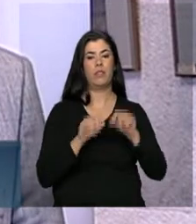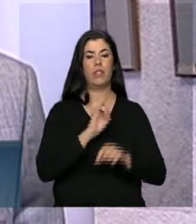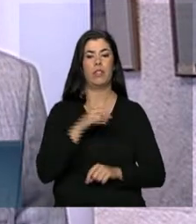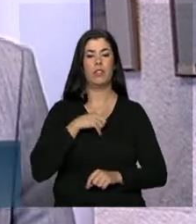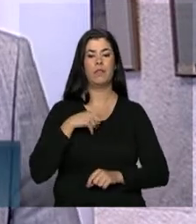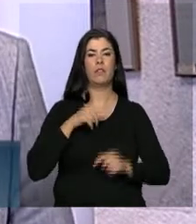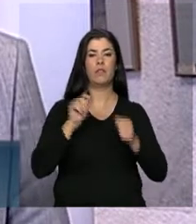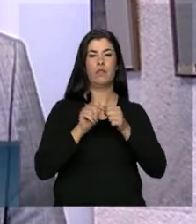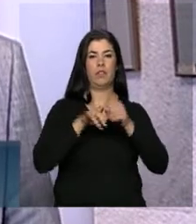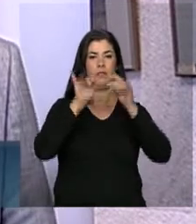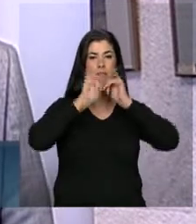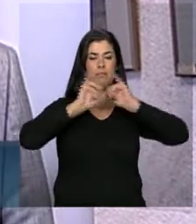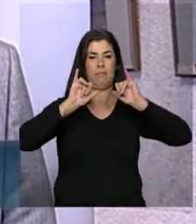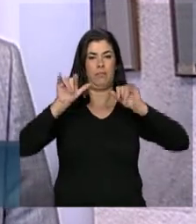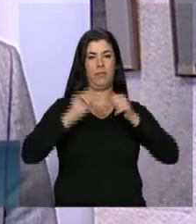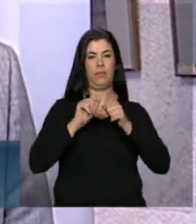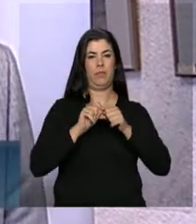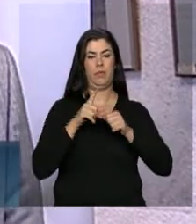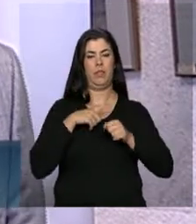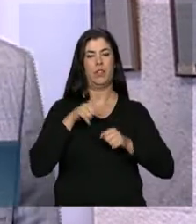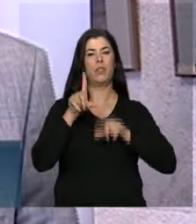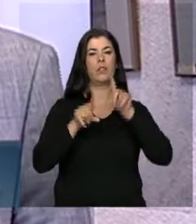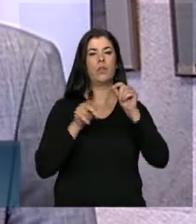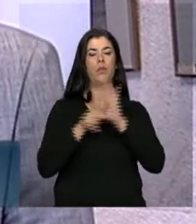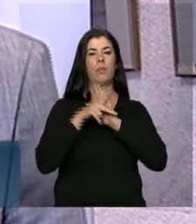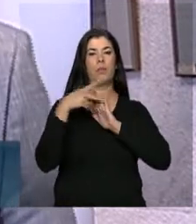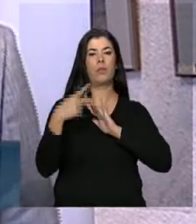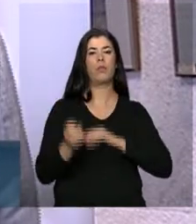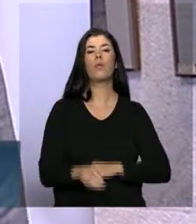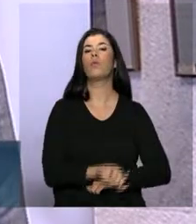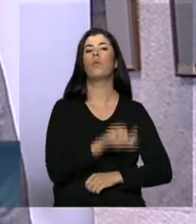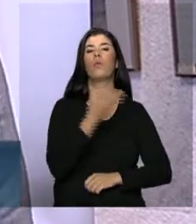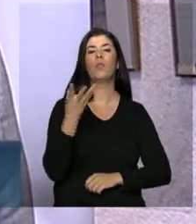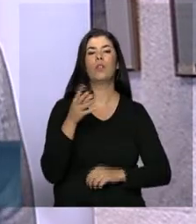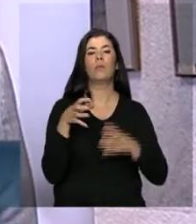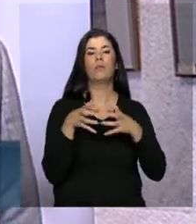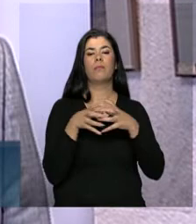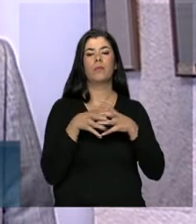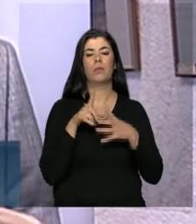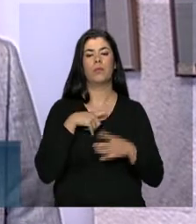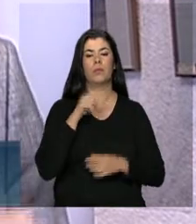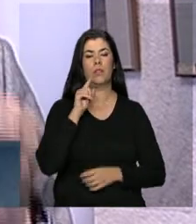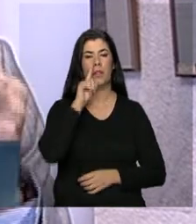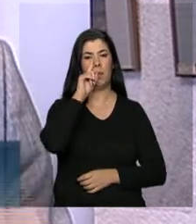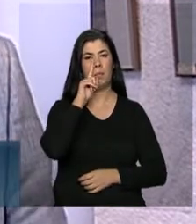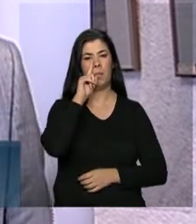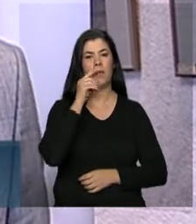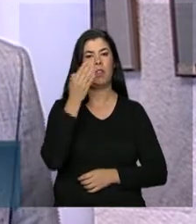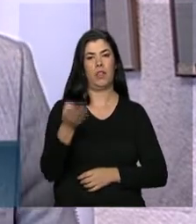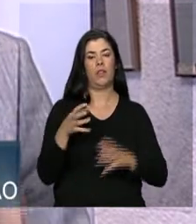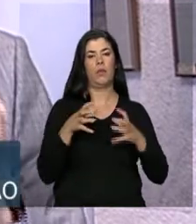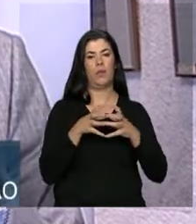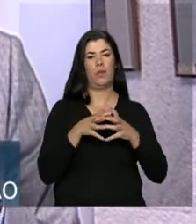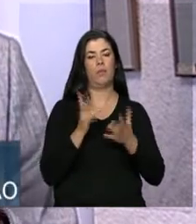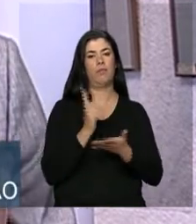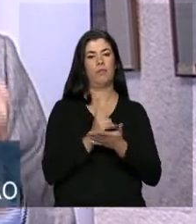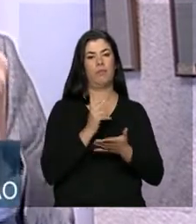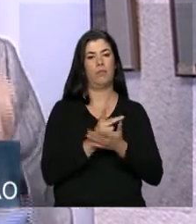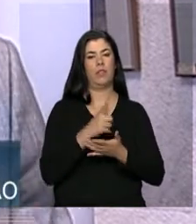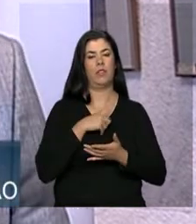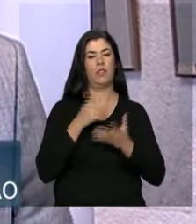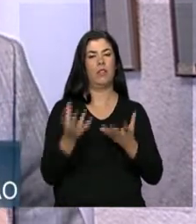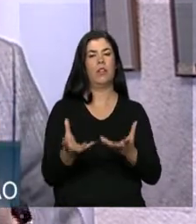faz campanha de vacinação de massa, se escolhe exatamente quais são os grupos vulneráveis. E é por isso que são esses grupos que